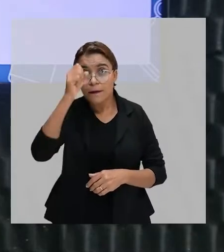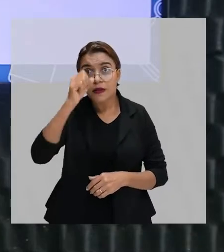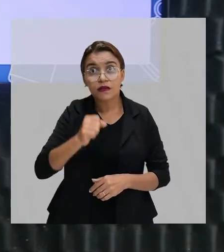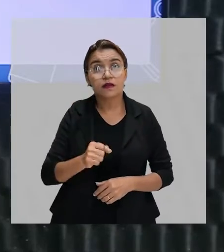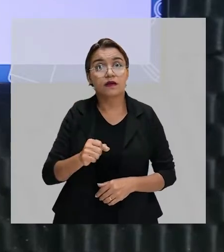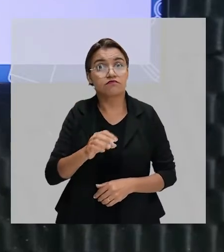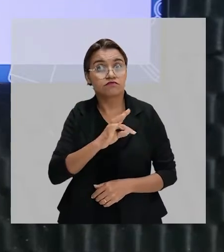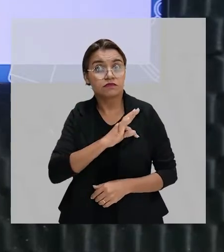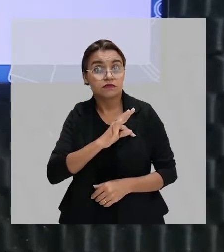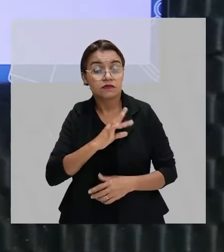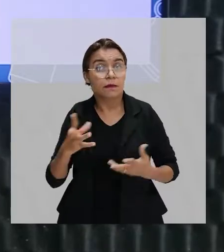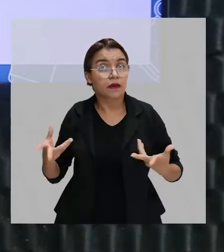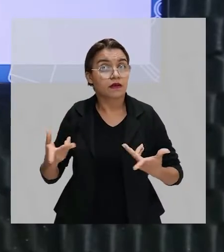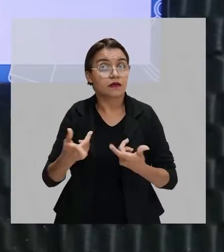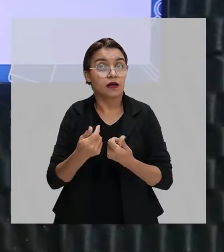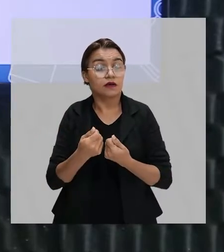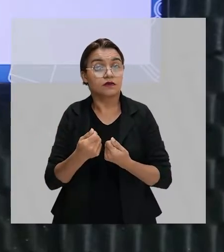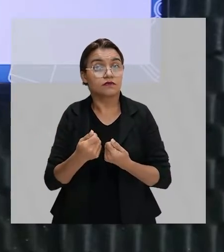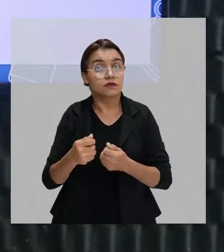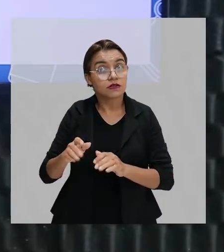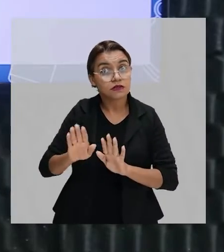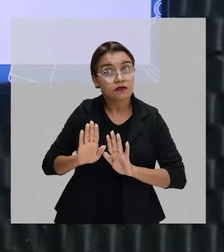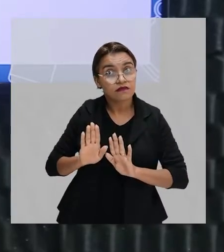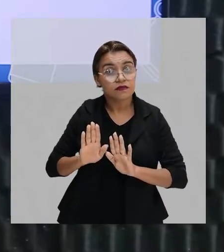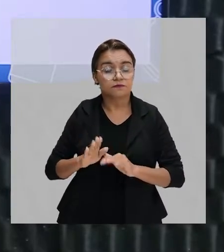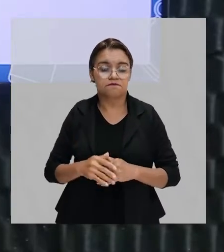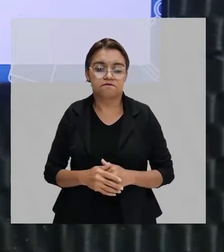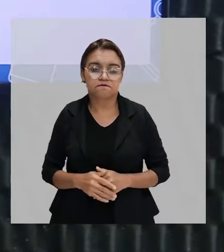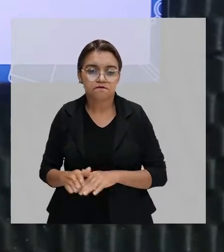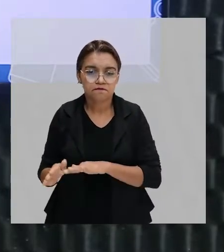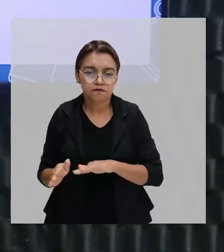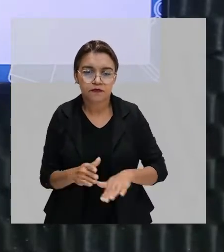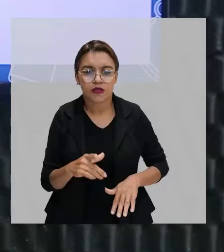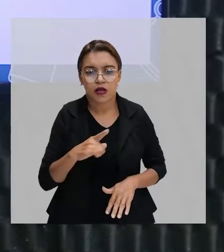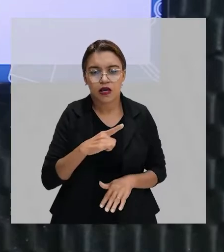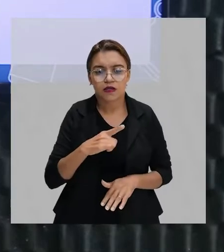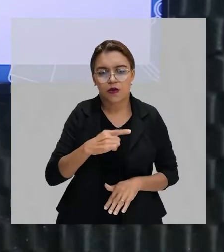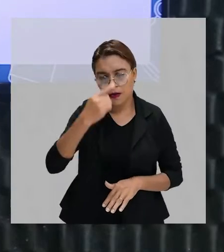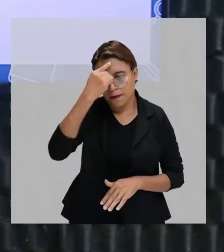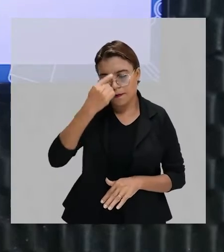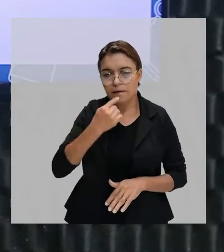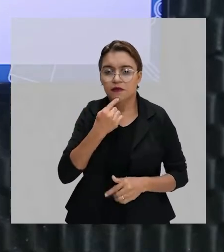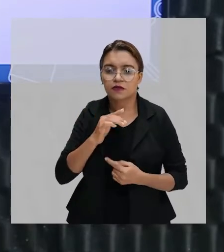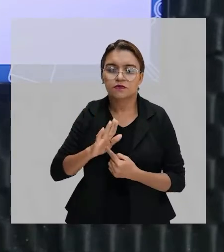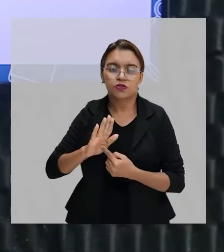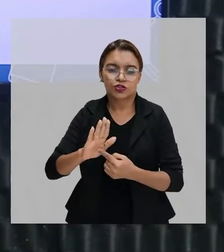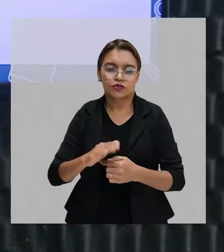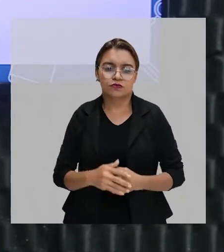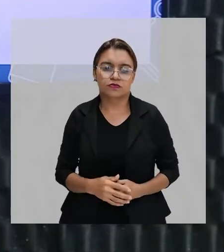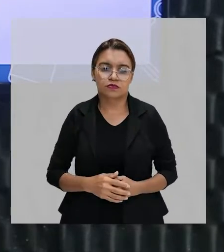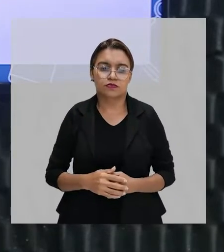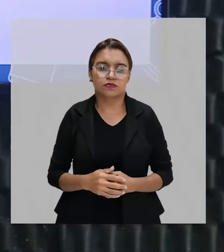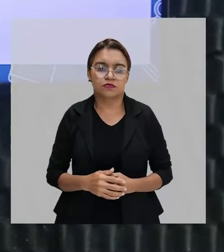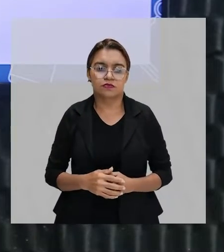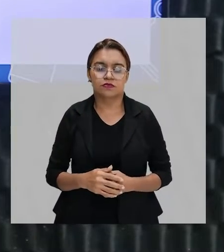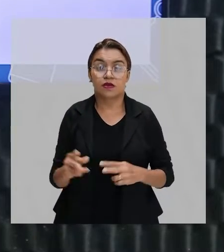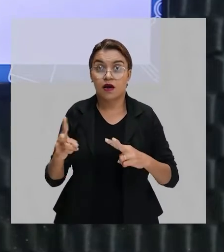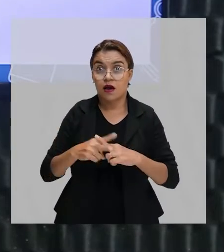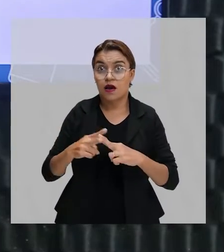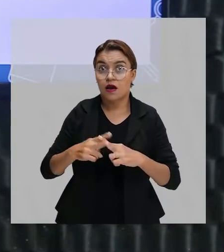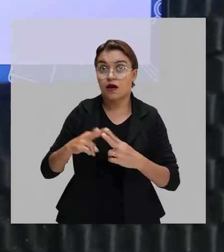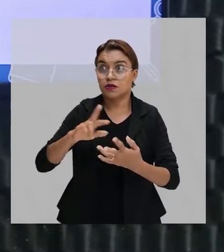algumas técnicas para se defender ele então trouxe aqui uma imagem para vocês a arte marcial